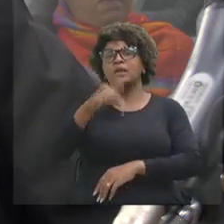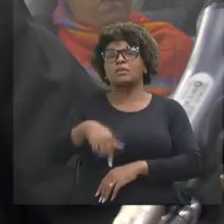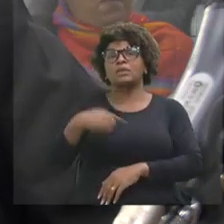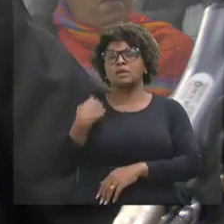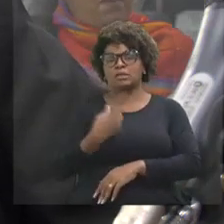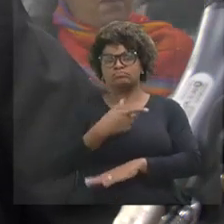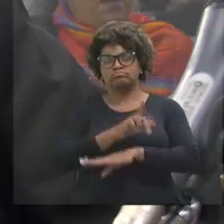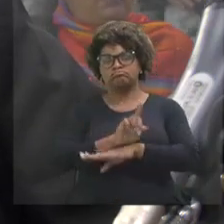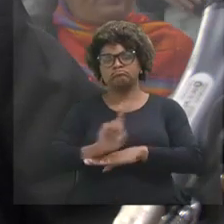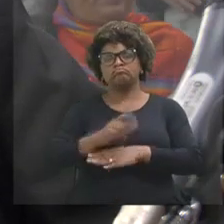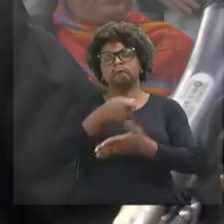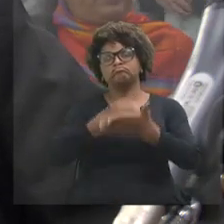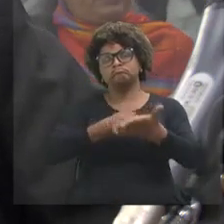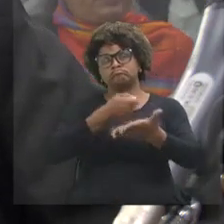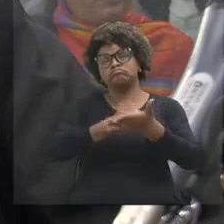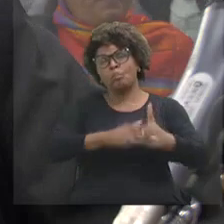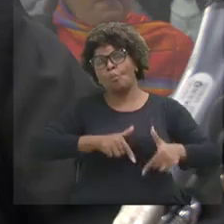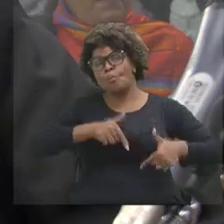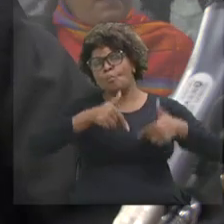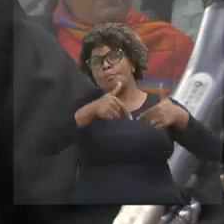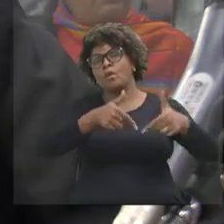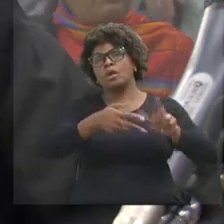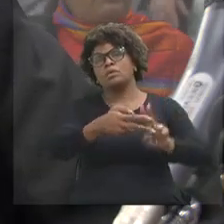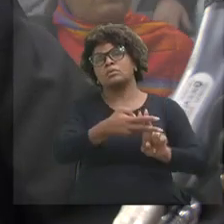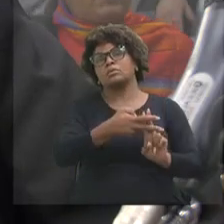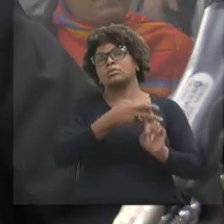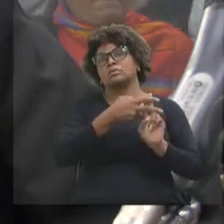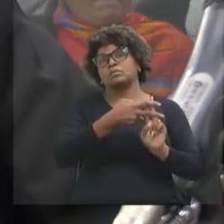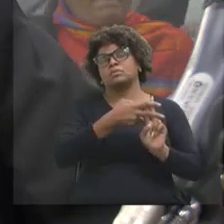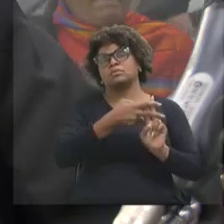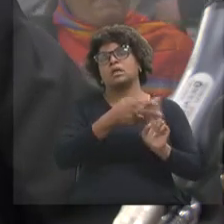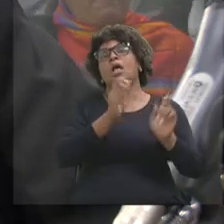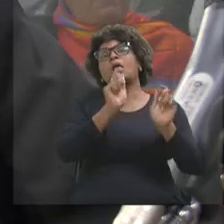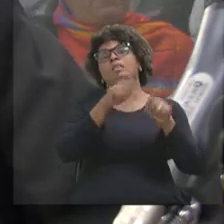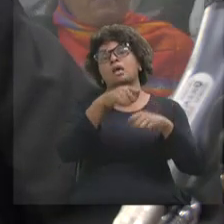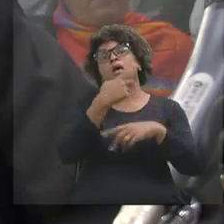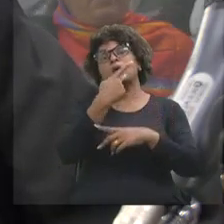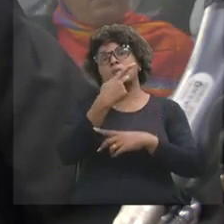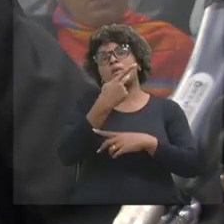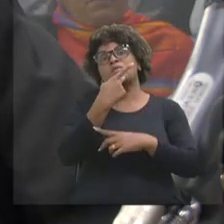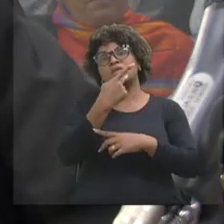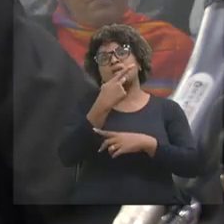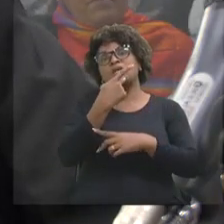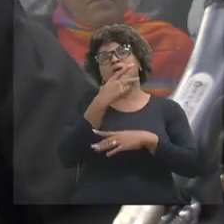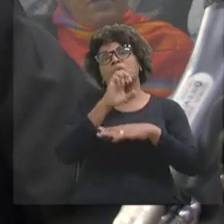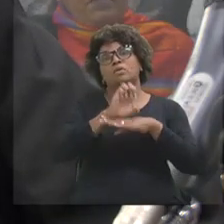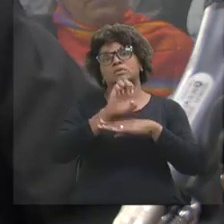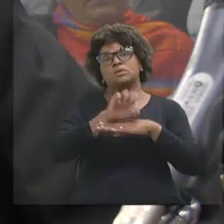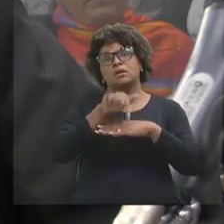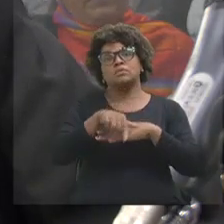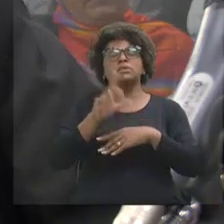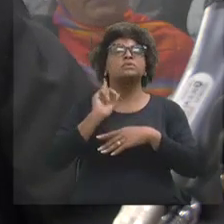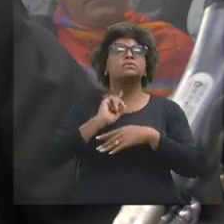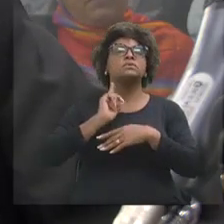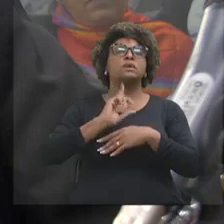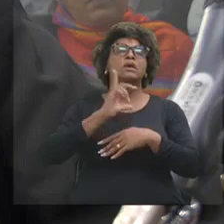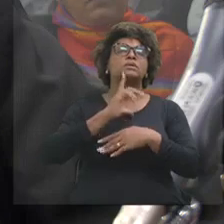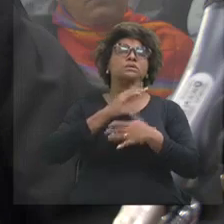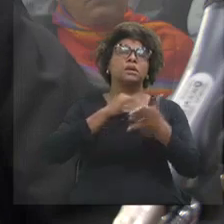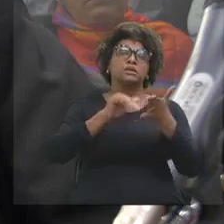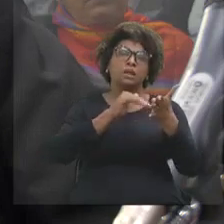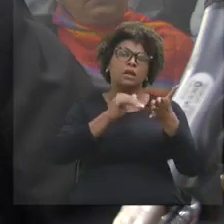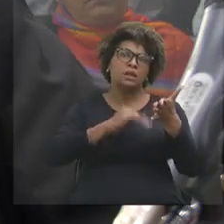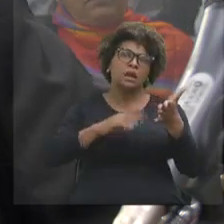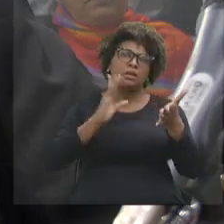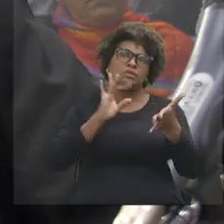na luta e há vários anos no SUS Podemos sim falar que ultimamente o estado de Minas Gerais tem efetivamente